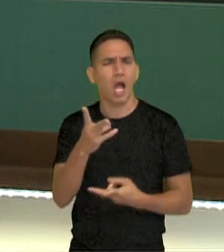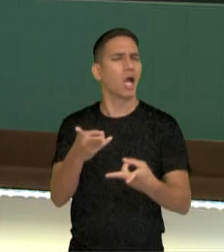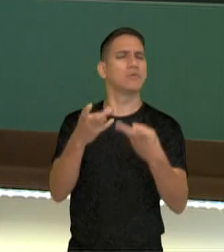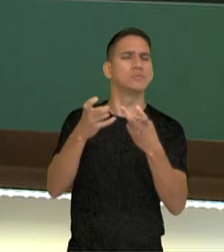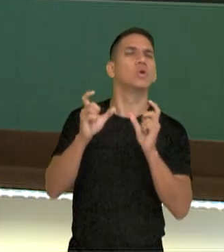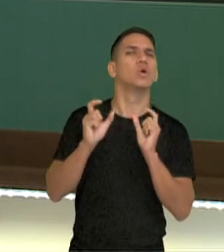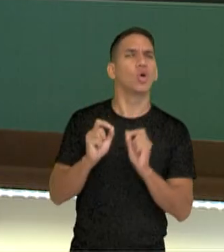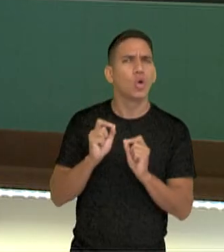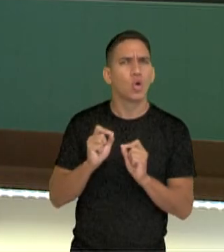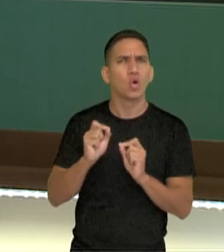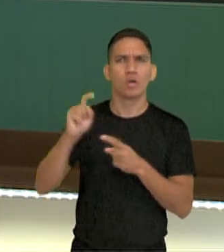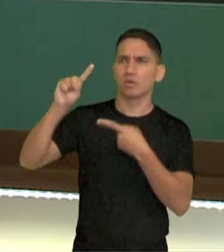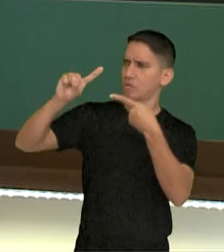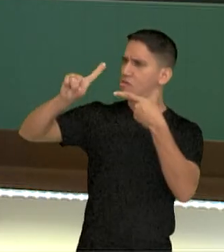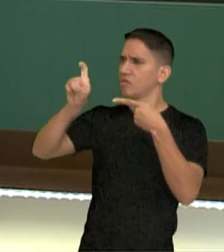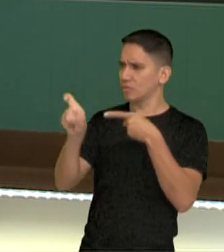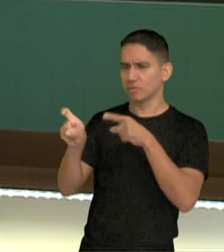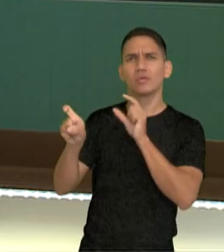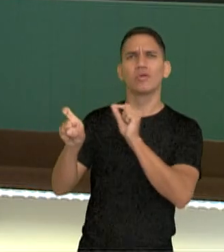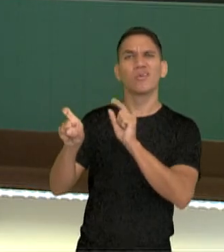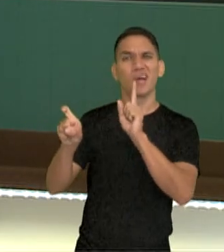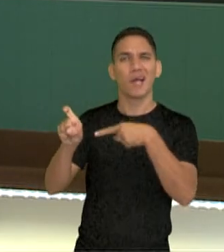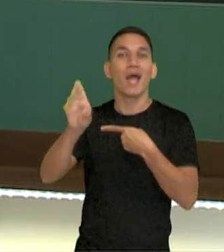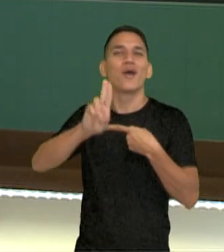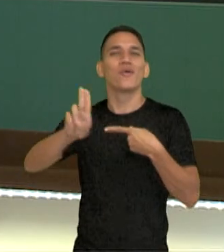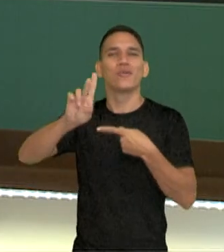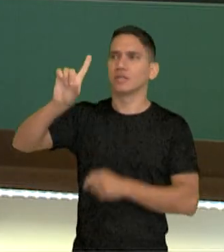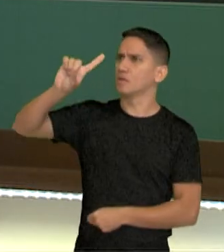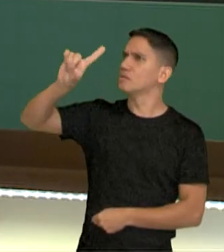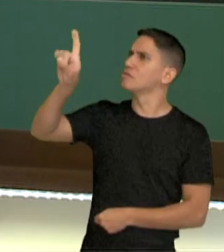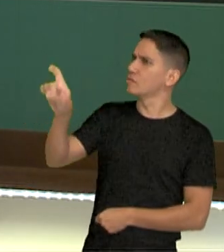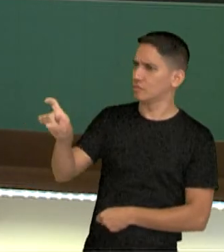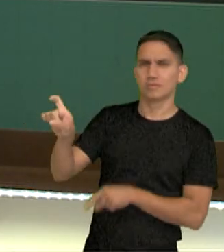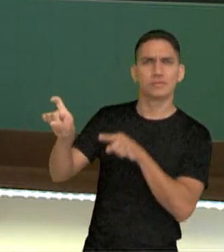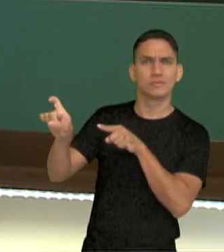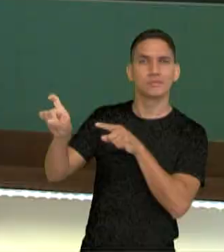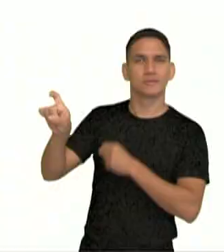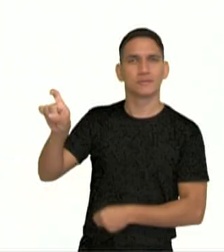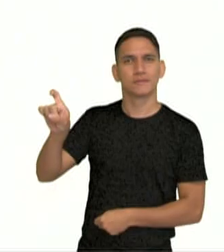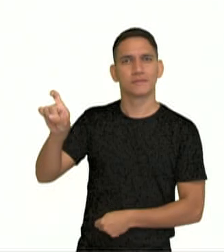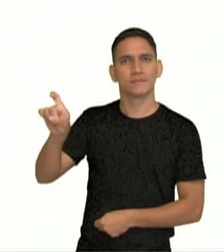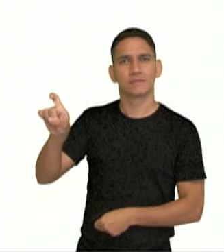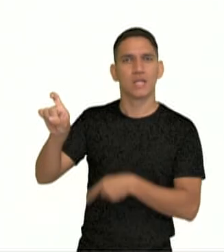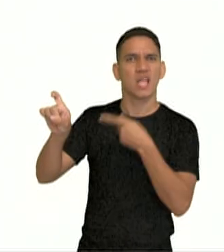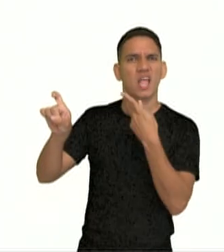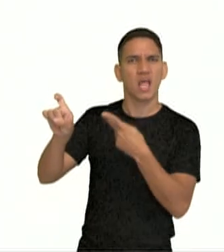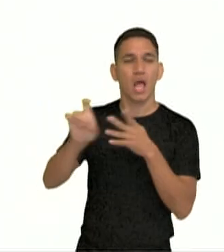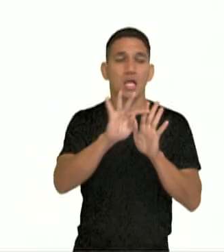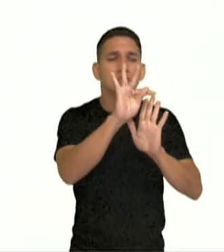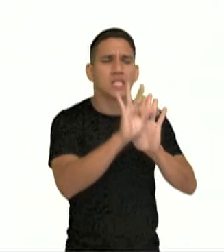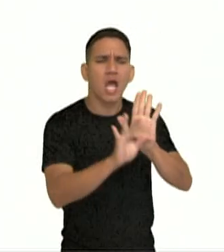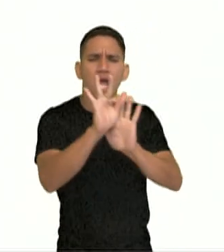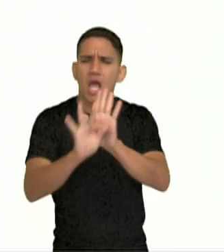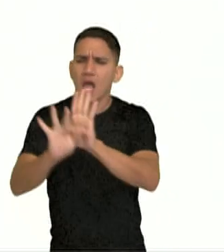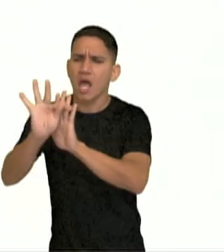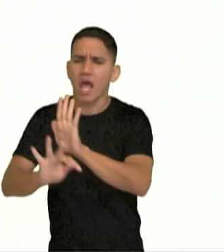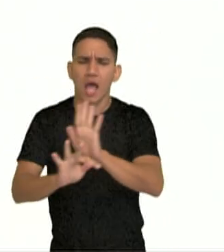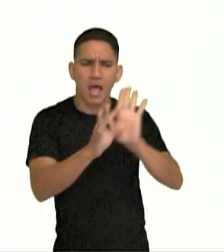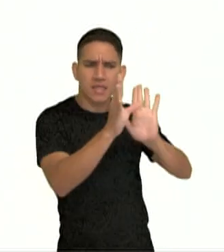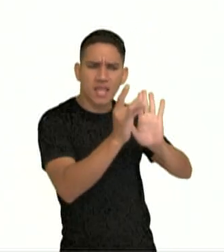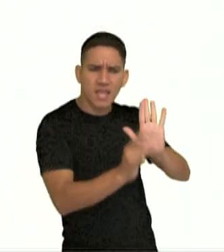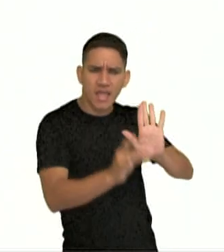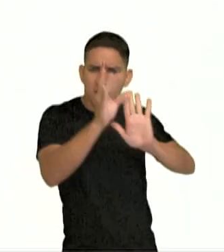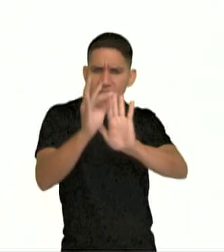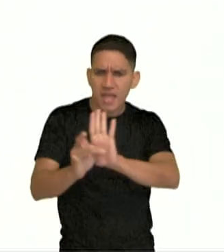em genitive case, que é aquele uso do apóstrofo? E esses textos descritivos? Também